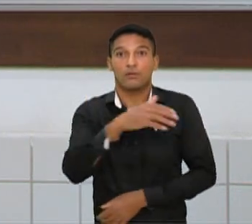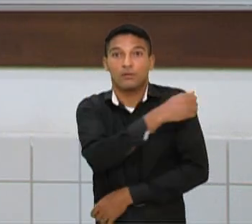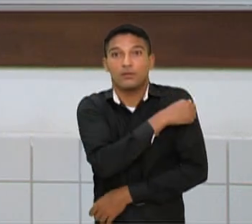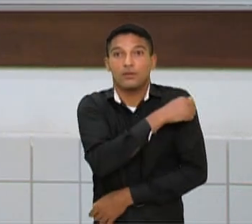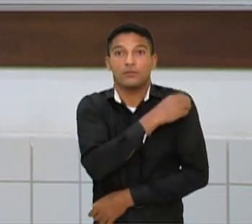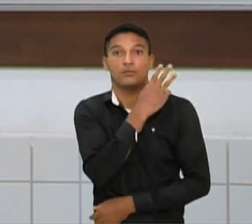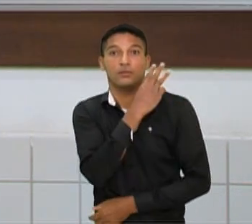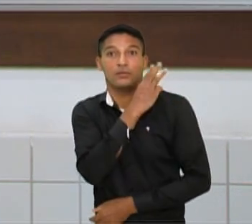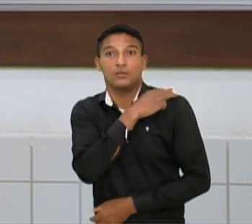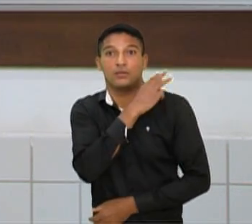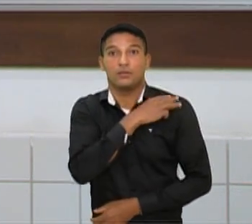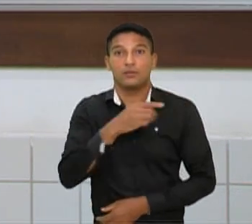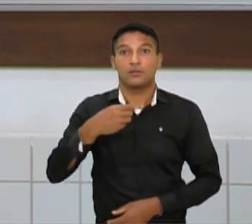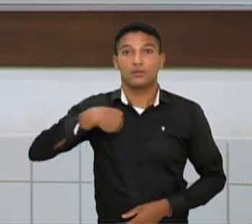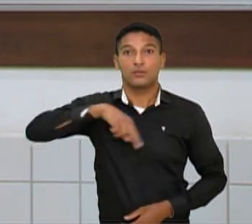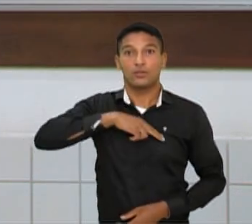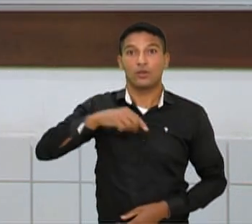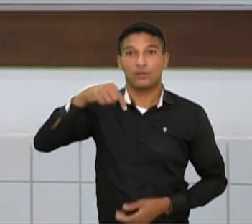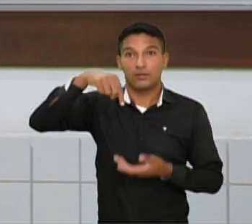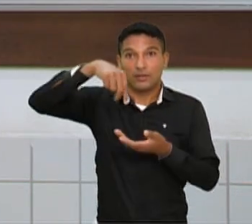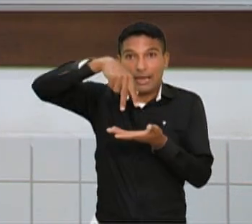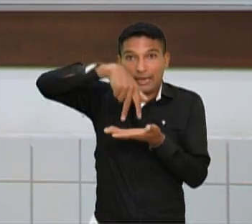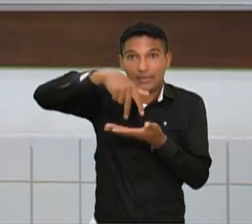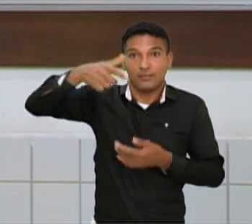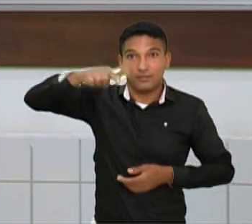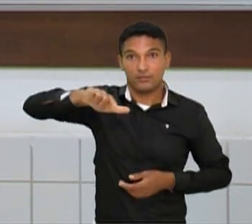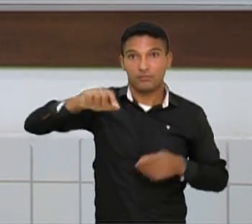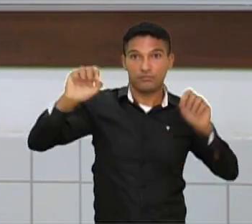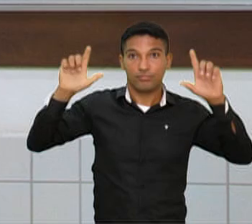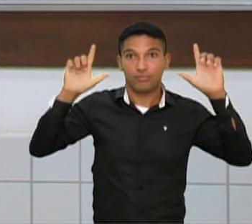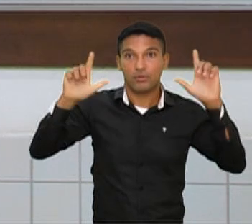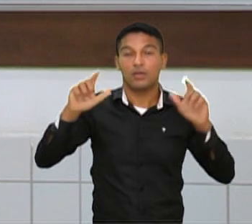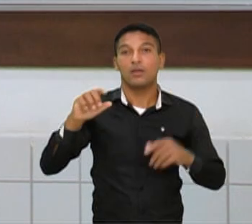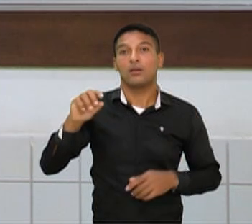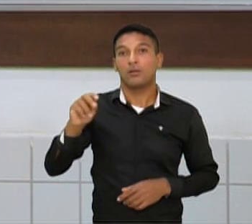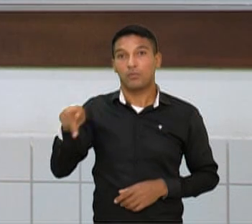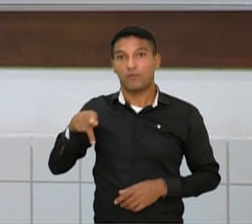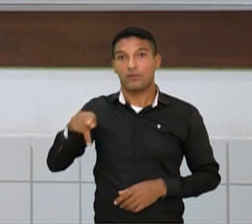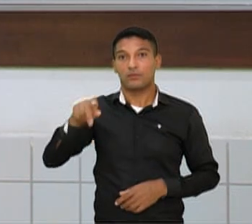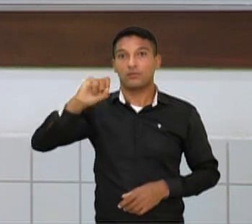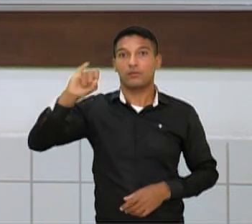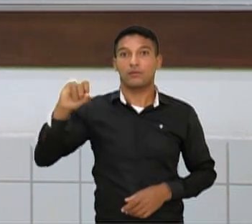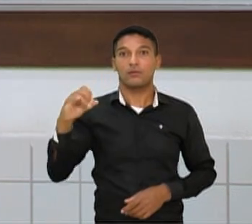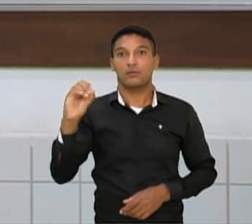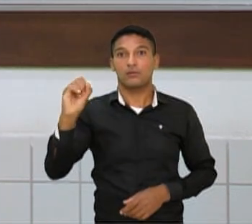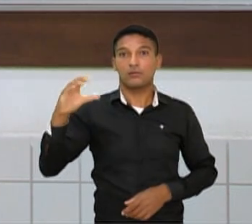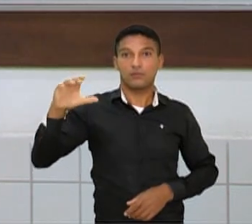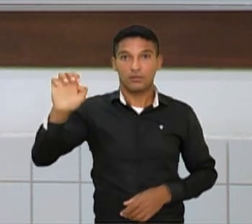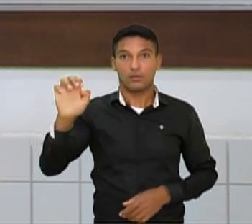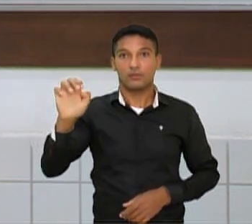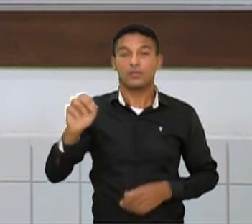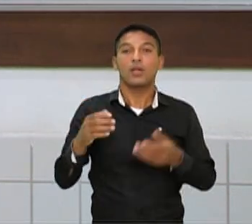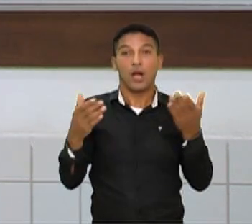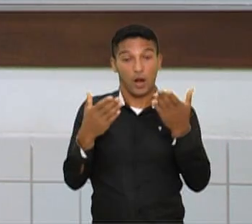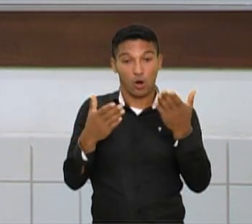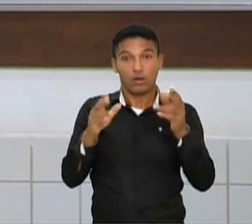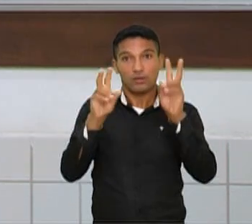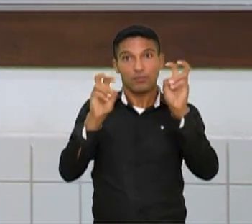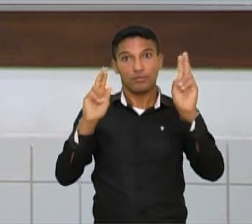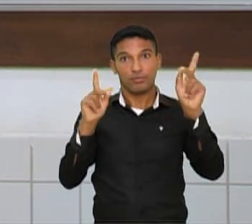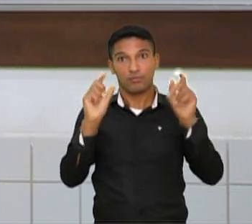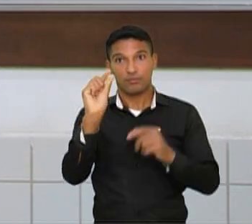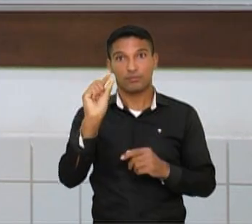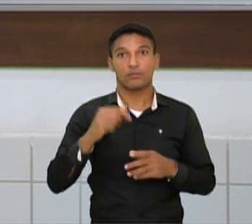do terceiro ano, estamos aqui novamente, meu nome é Joyce, vamos mais uma vez explorar, agora a temática se difere um pouquinho.